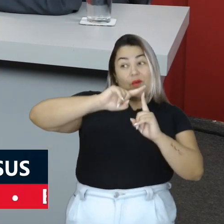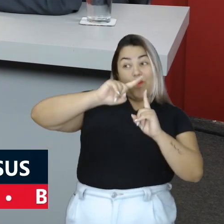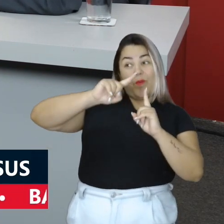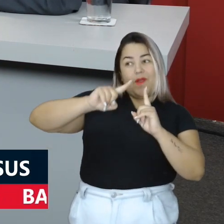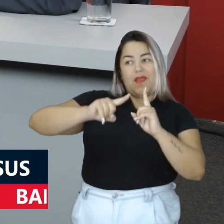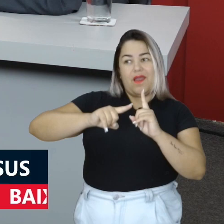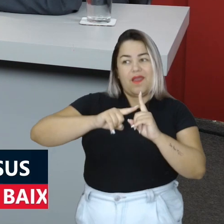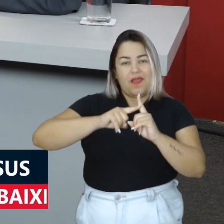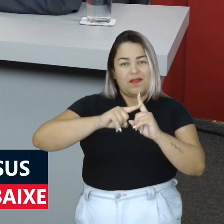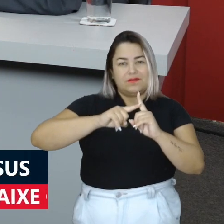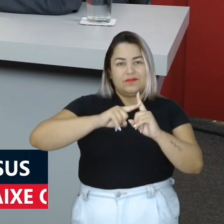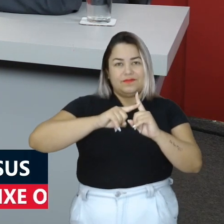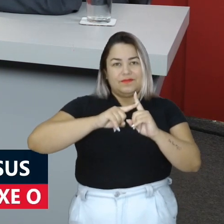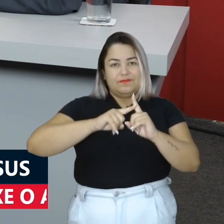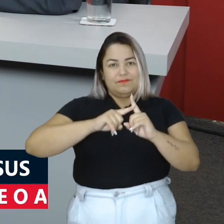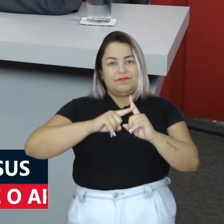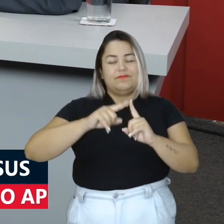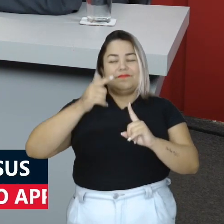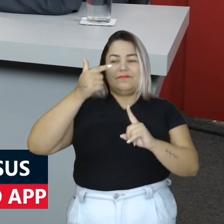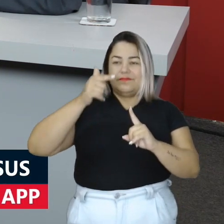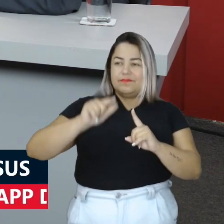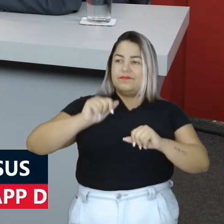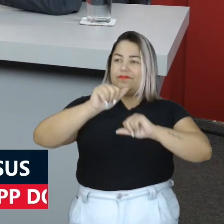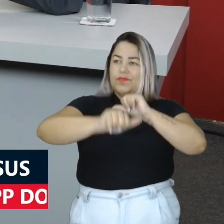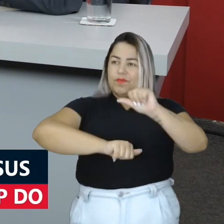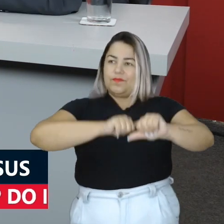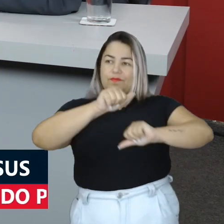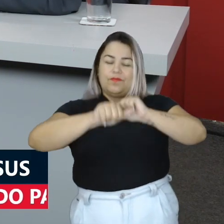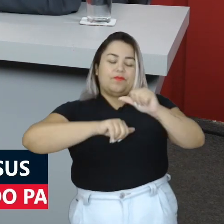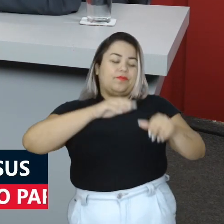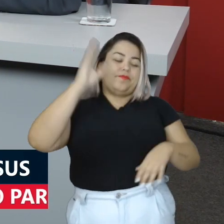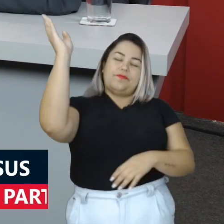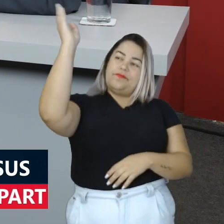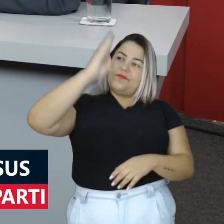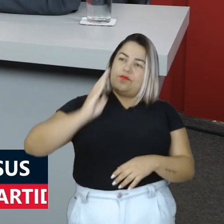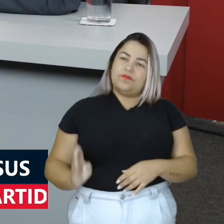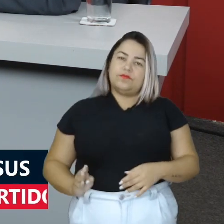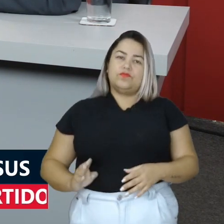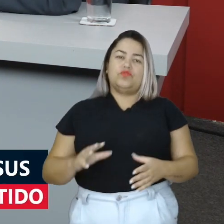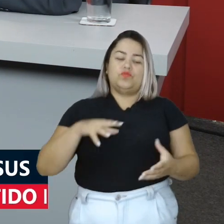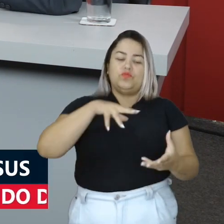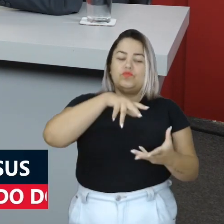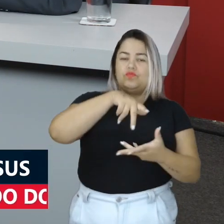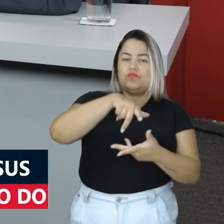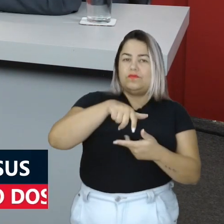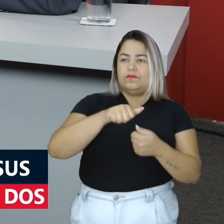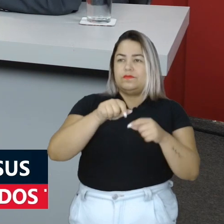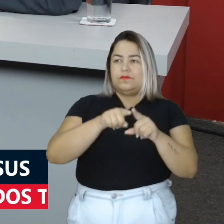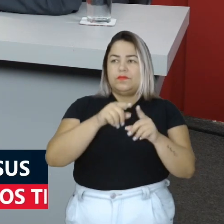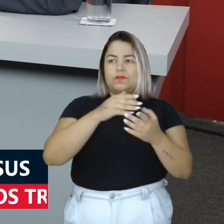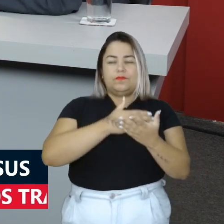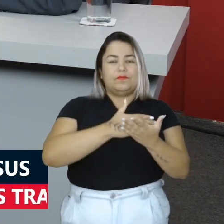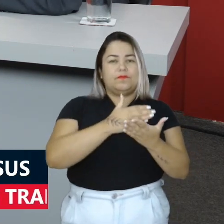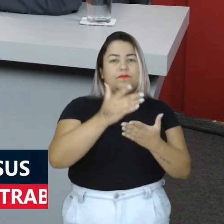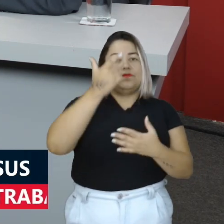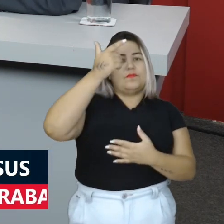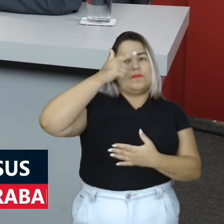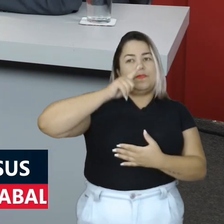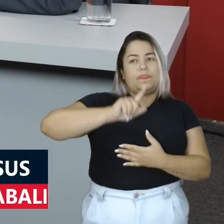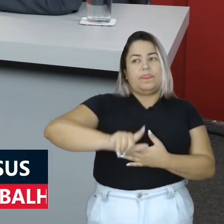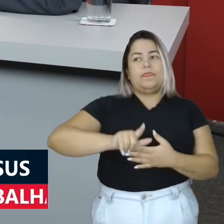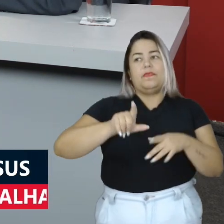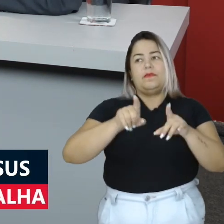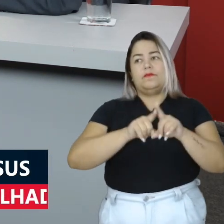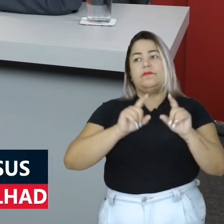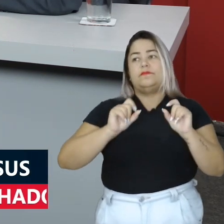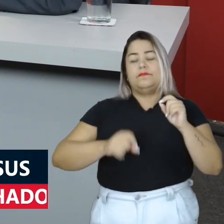Foi suficiente para a gente mudar a cara do Brasil, mudar a cara do Brasil no mundo e começar a recuperar as condições